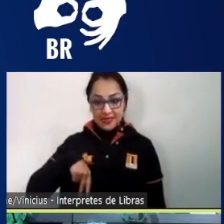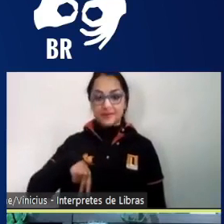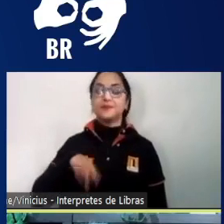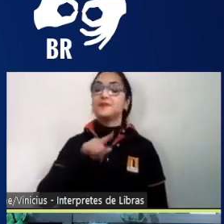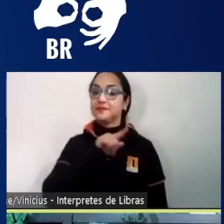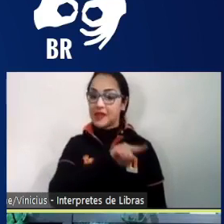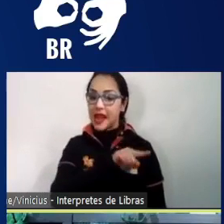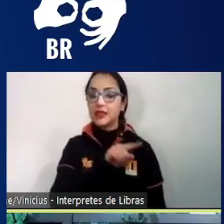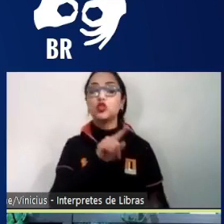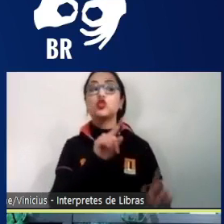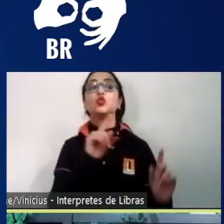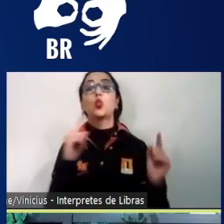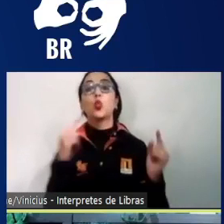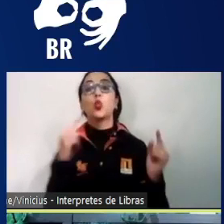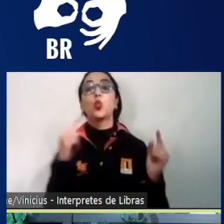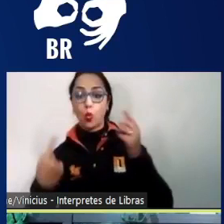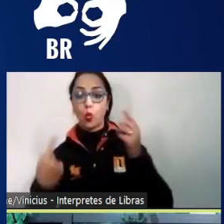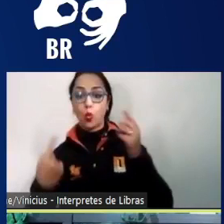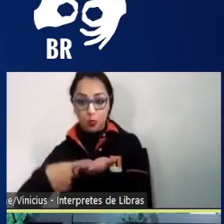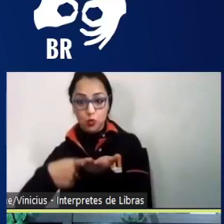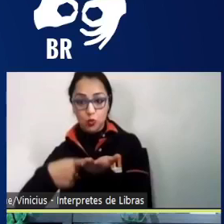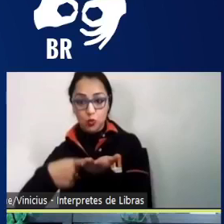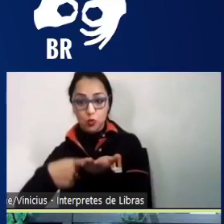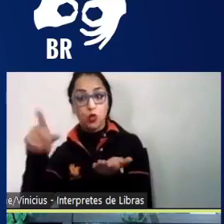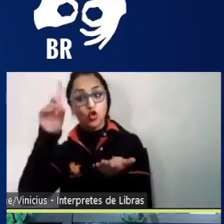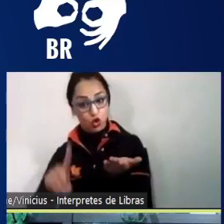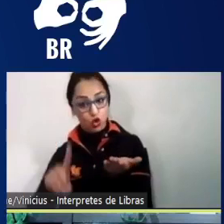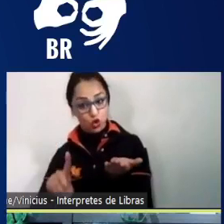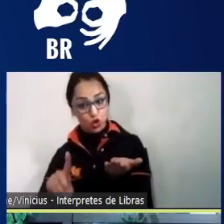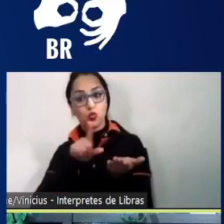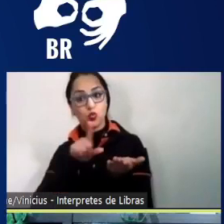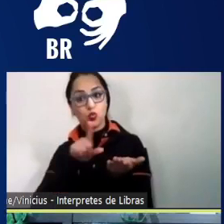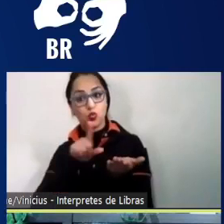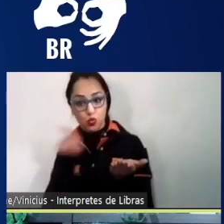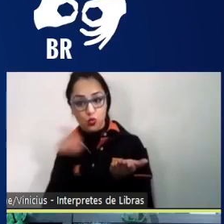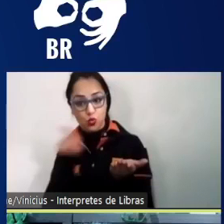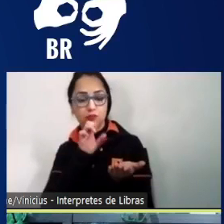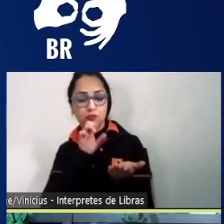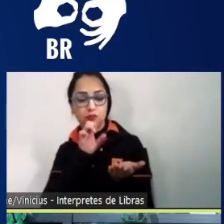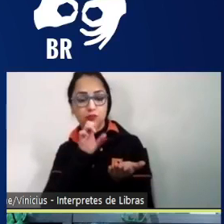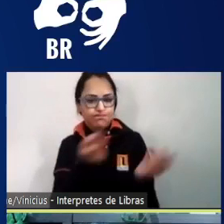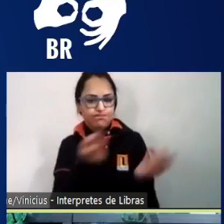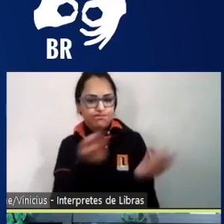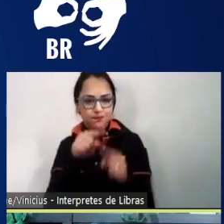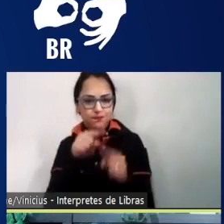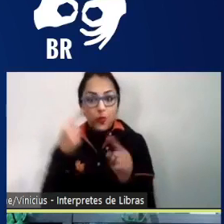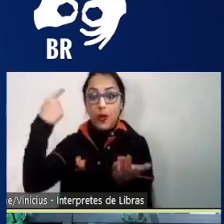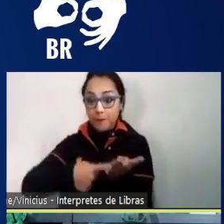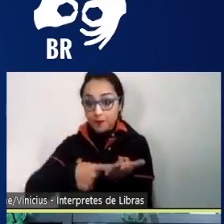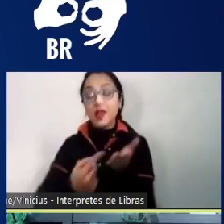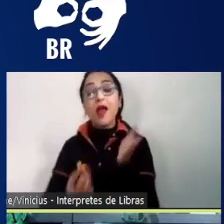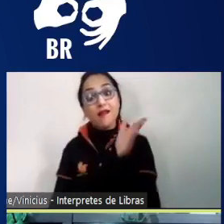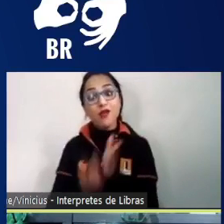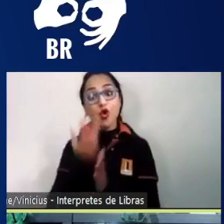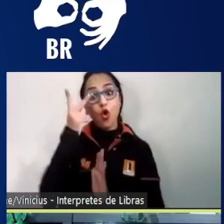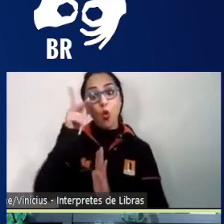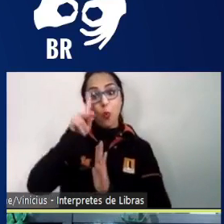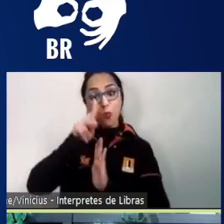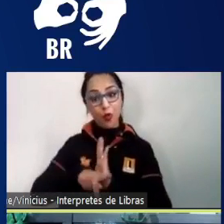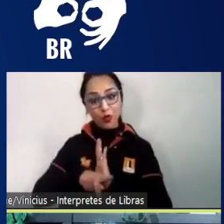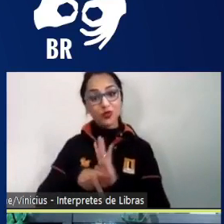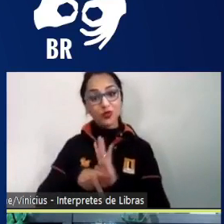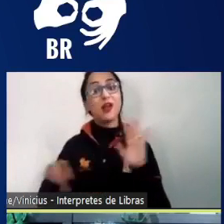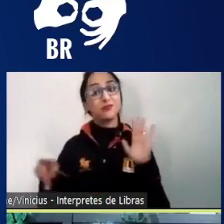deficiência. De lá para cá, nesses 17 anos, nós temos o apoio de